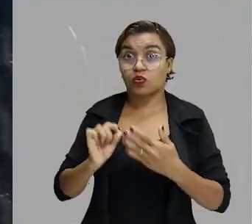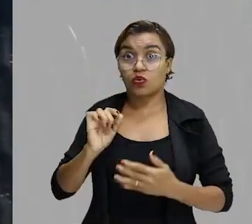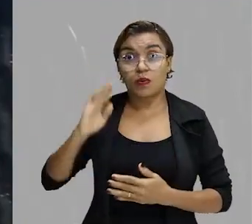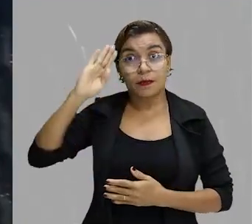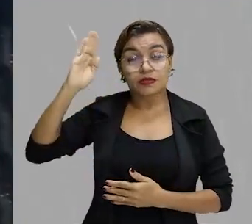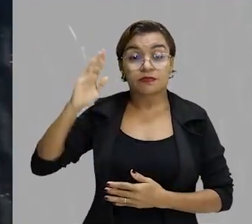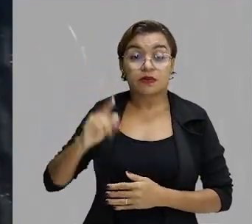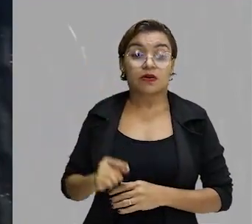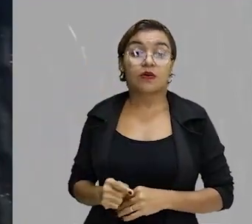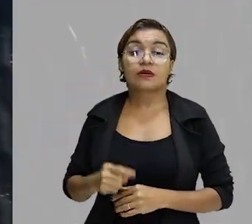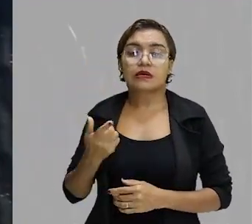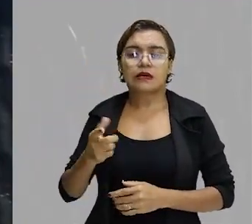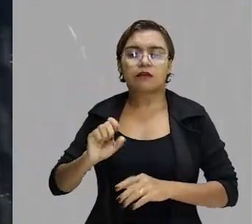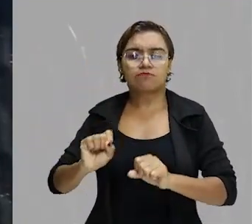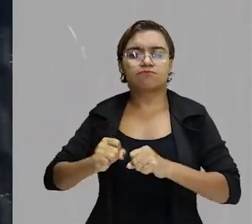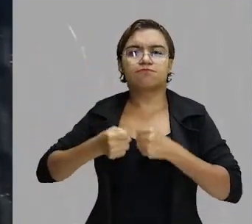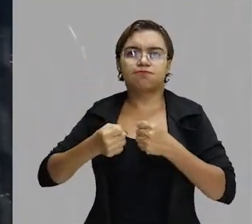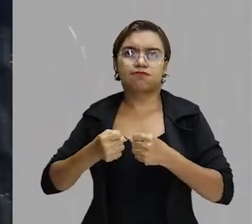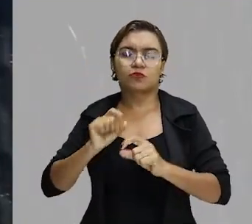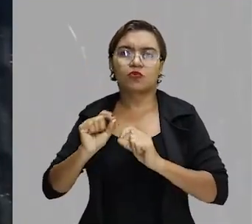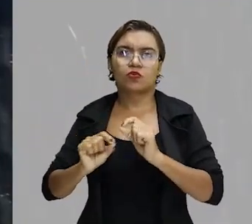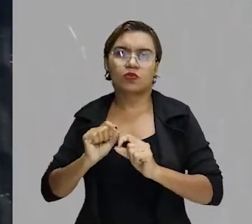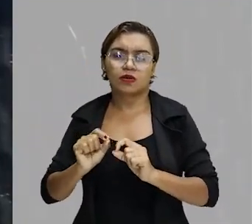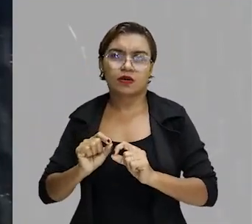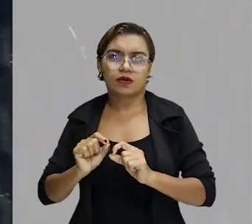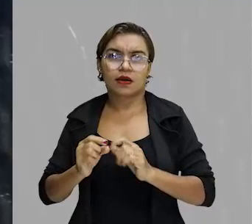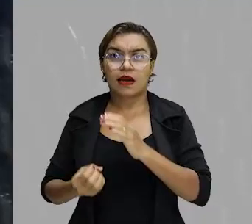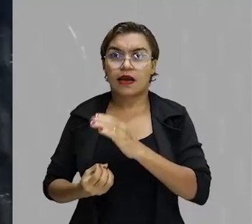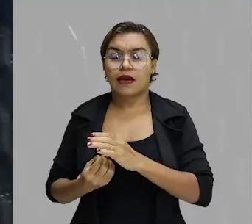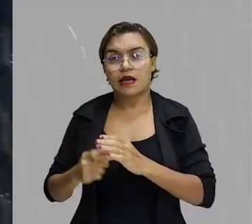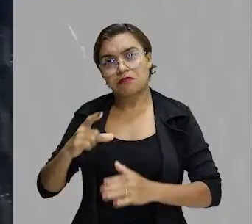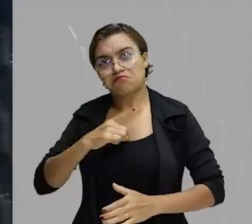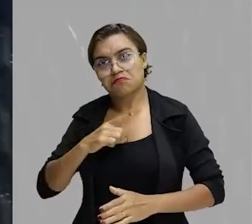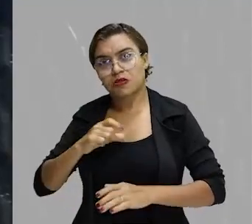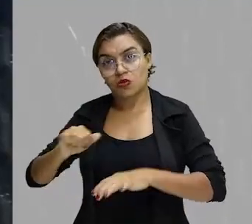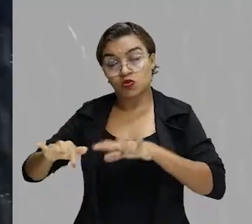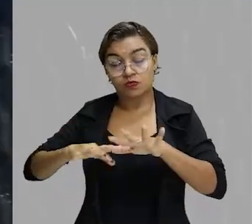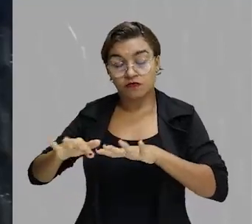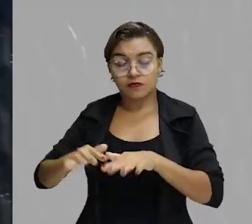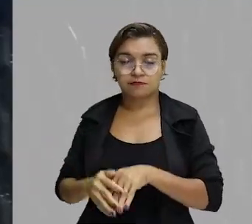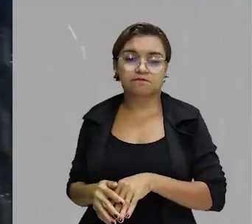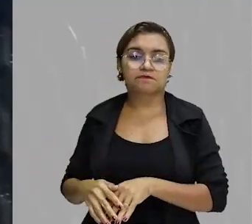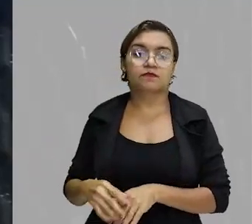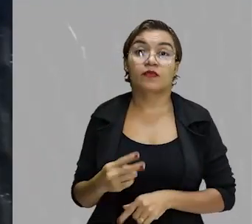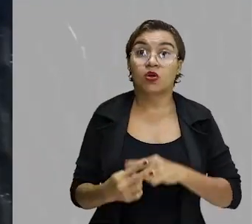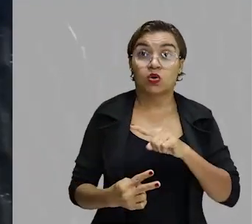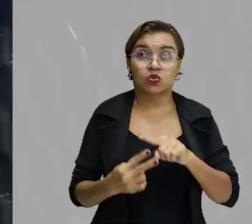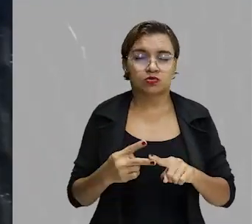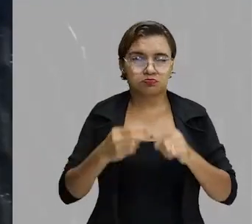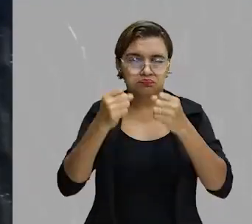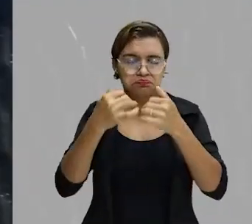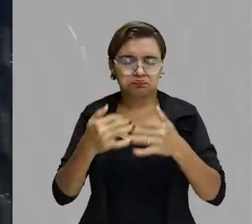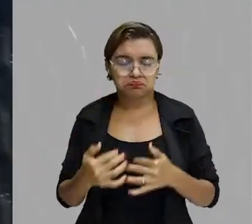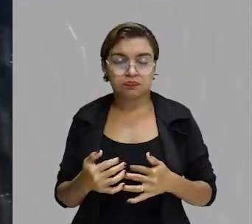Alan Turing, que defende a existência dos movimentos. Fechou? Então vamos ver os 2 lados da moeda,